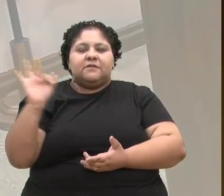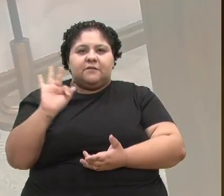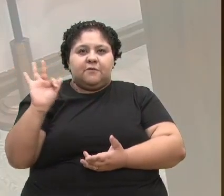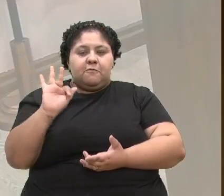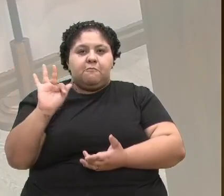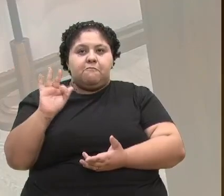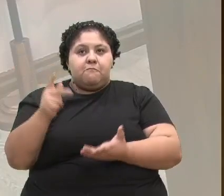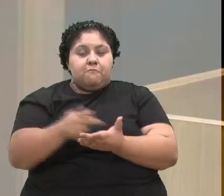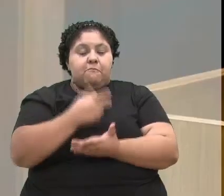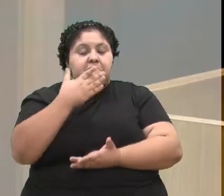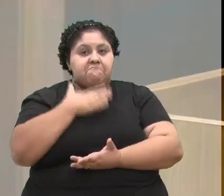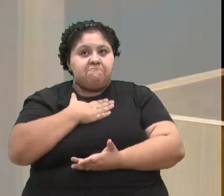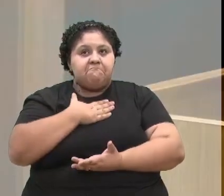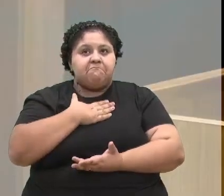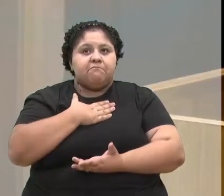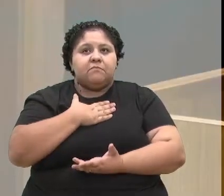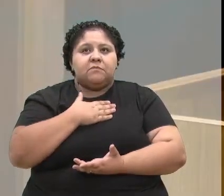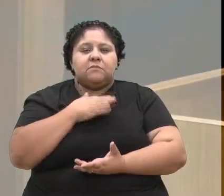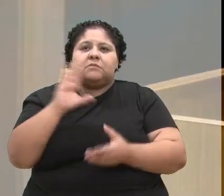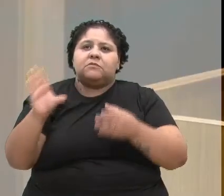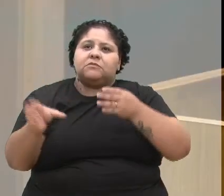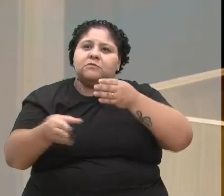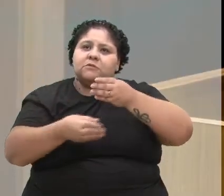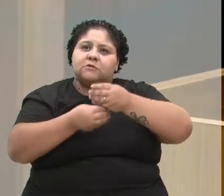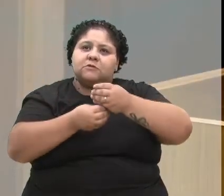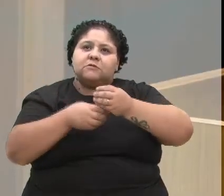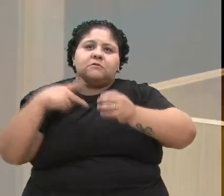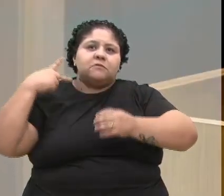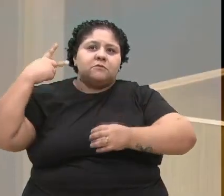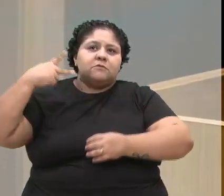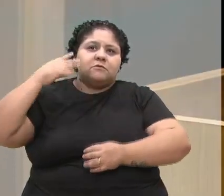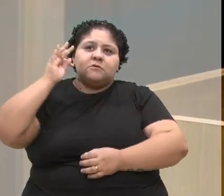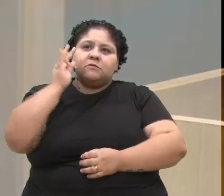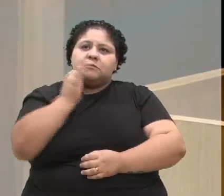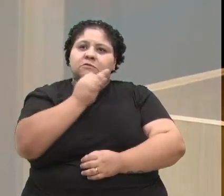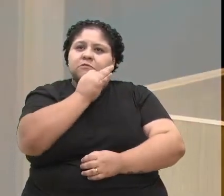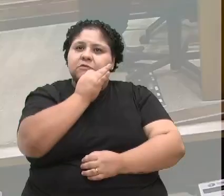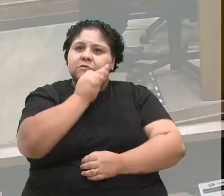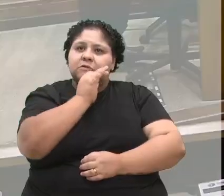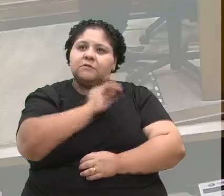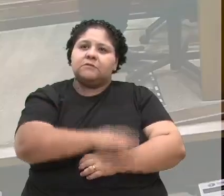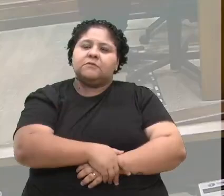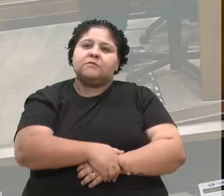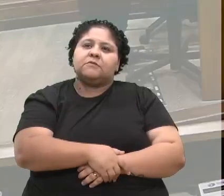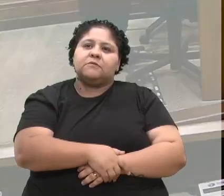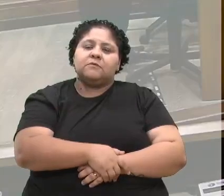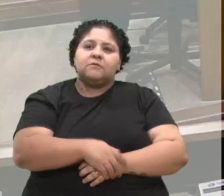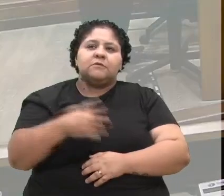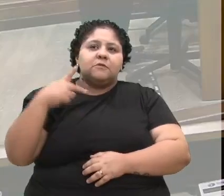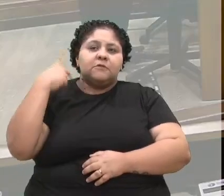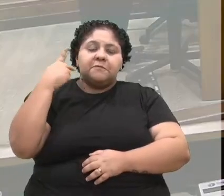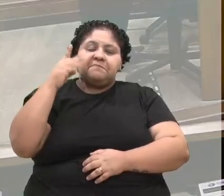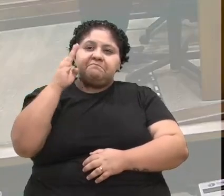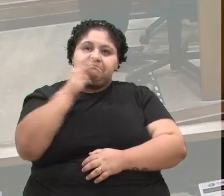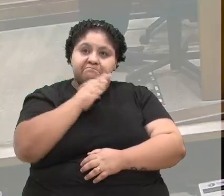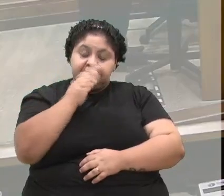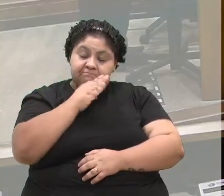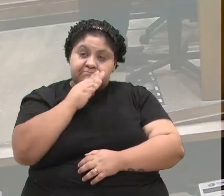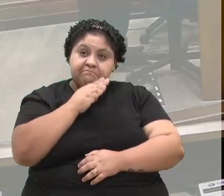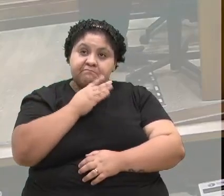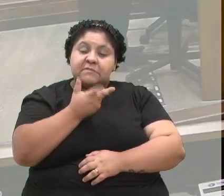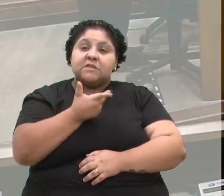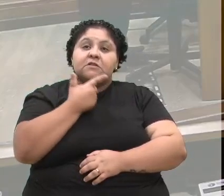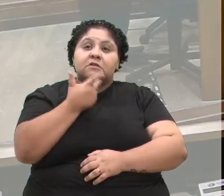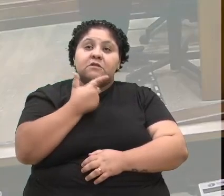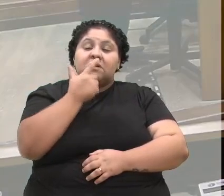equívoco. Sua parte, vereadora Tati, se ainda dá tempo. Vereador, bem rapidamente, dizer